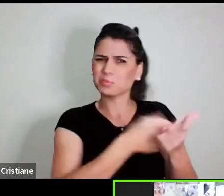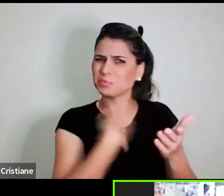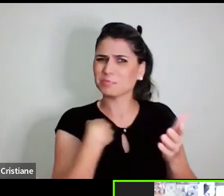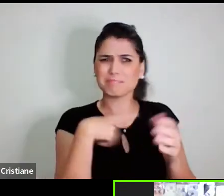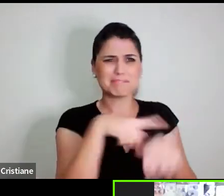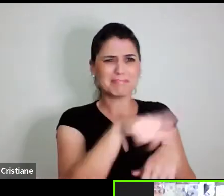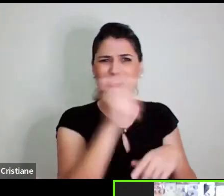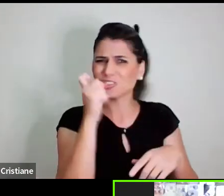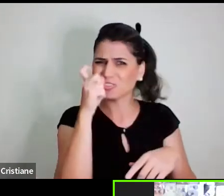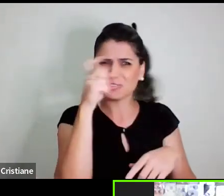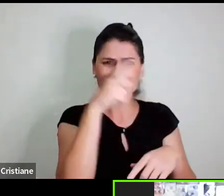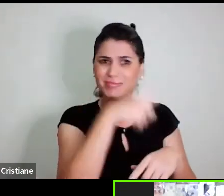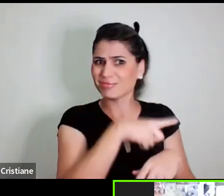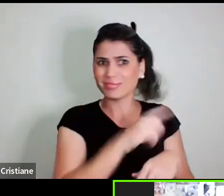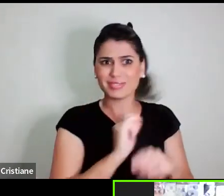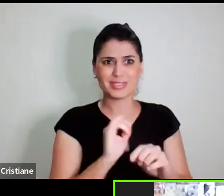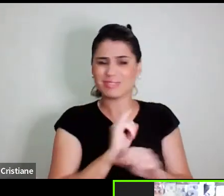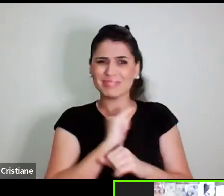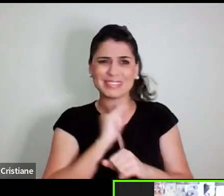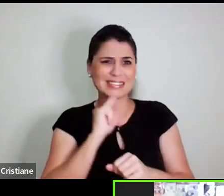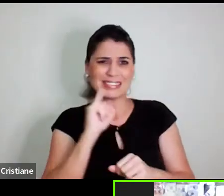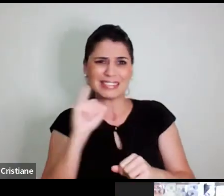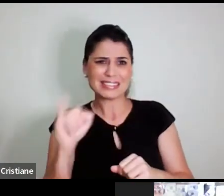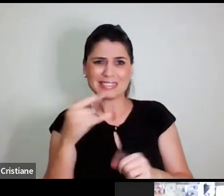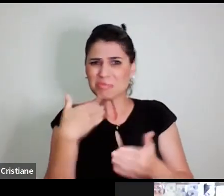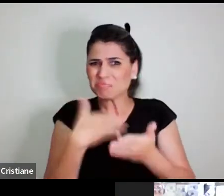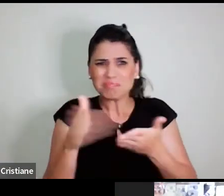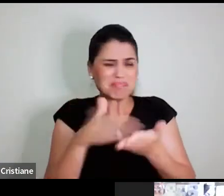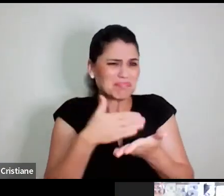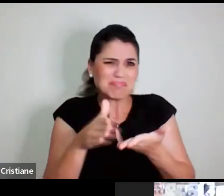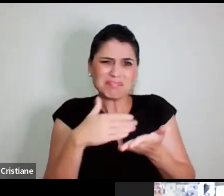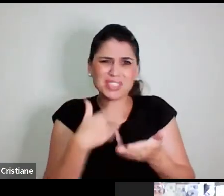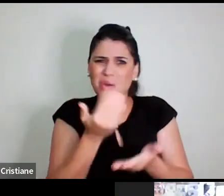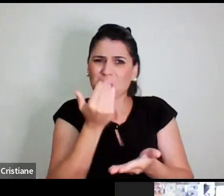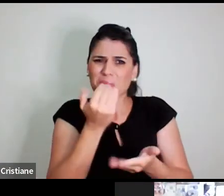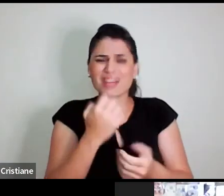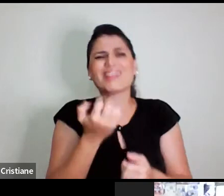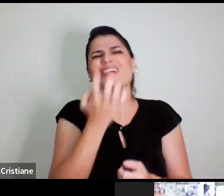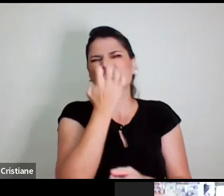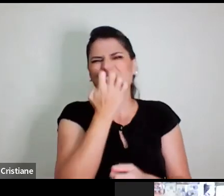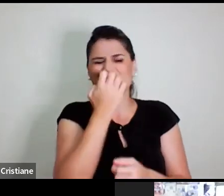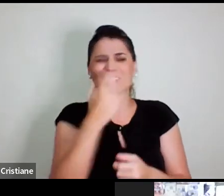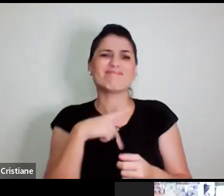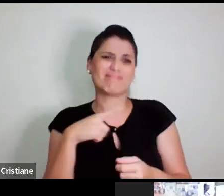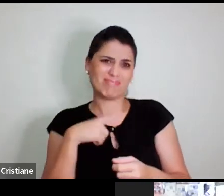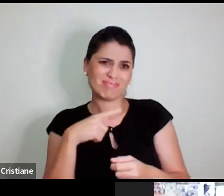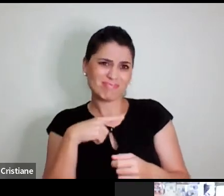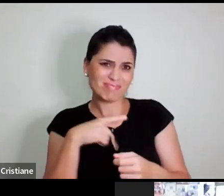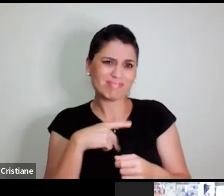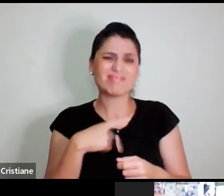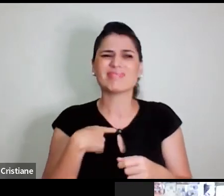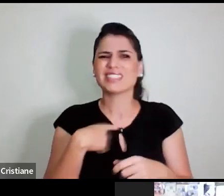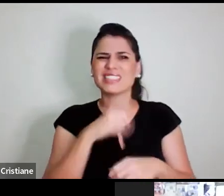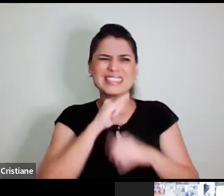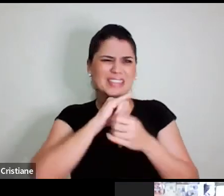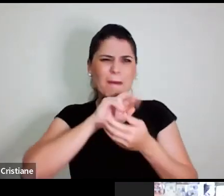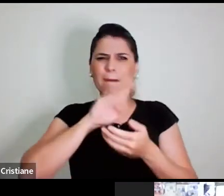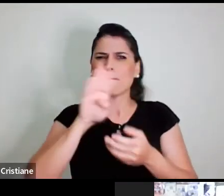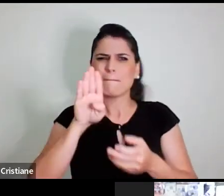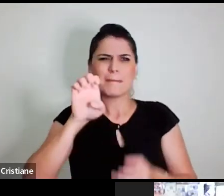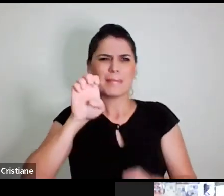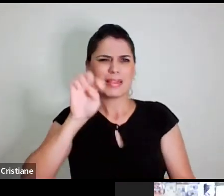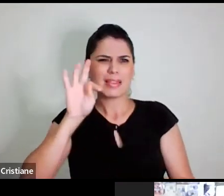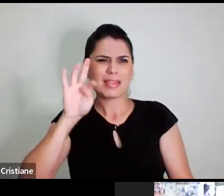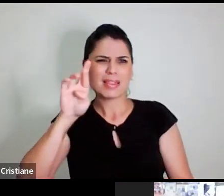também para os produtos naturais, né? Como comer uma cenoura, uma beterraba, por exemplo, não